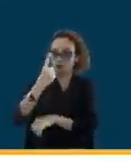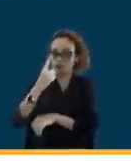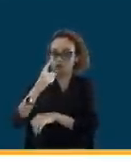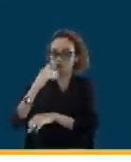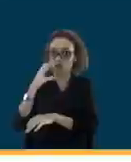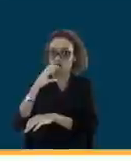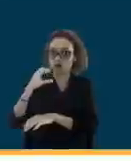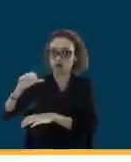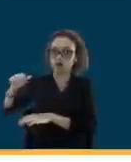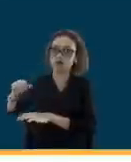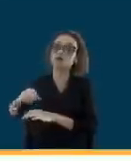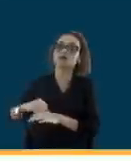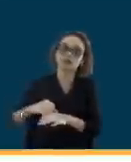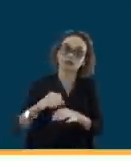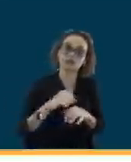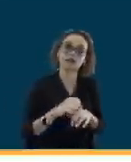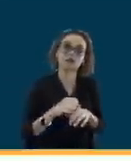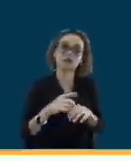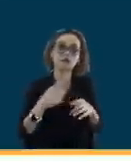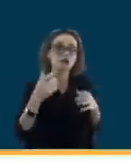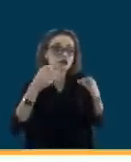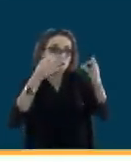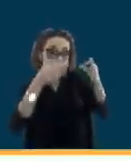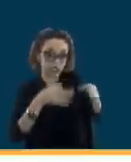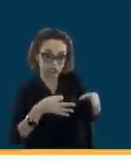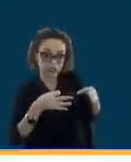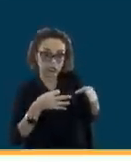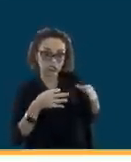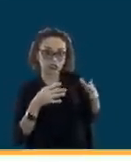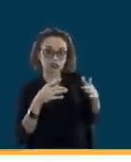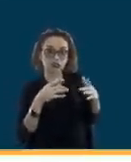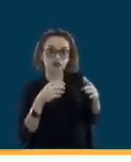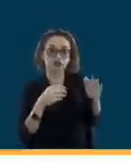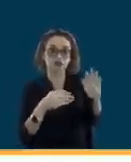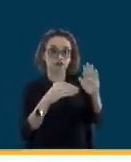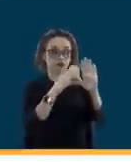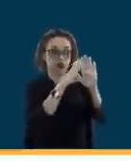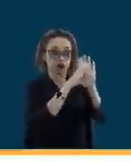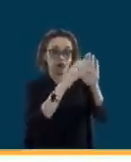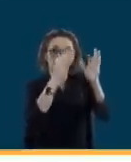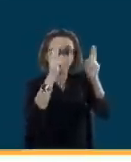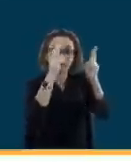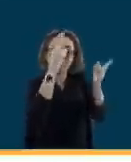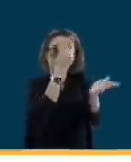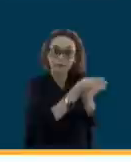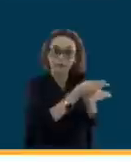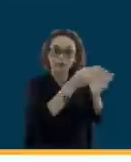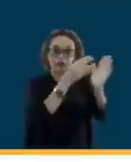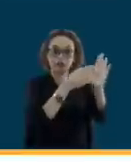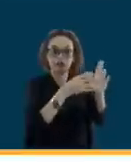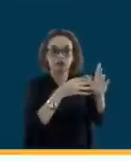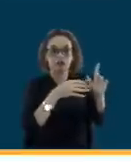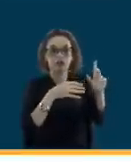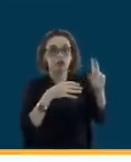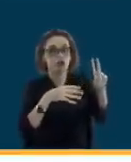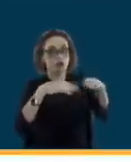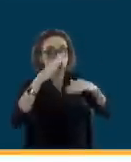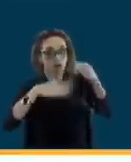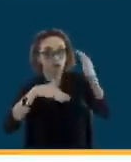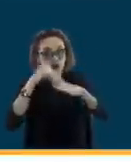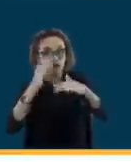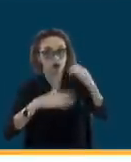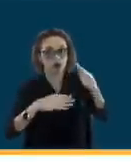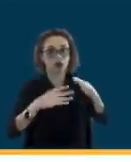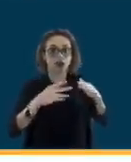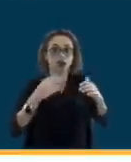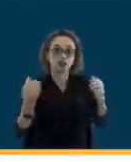aqui. Não é certo colocarmos numa mesma categoria os sêniores, dos profissionais, dos